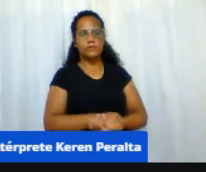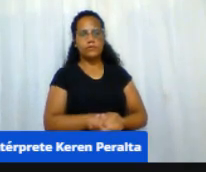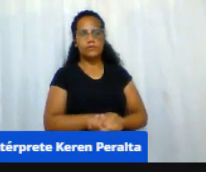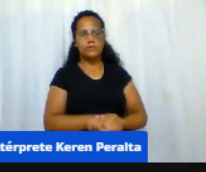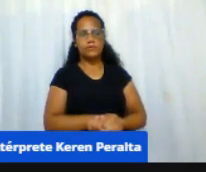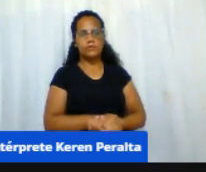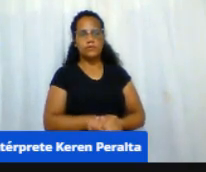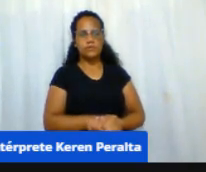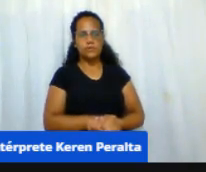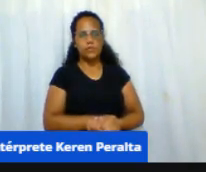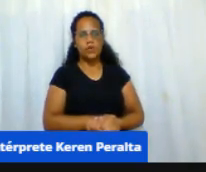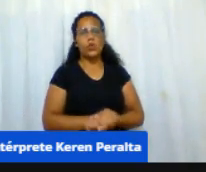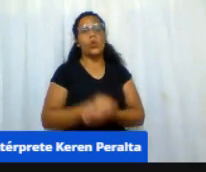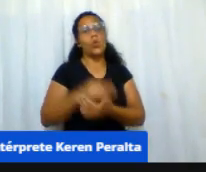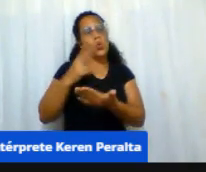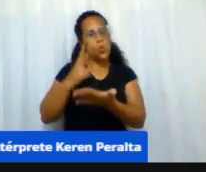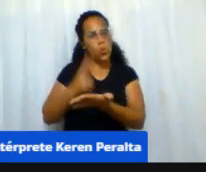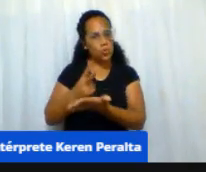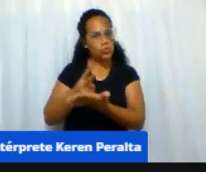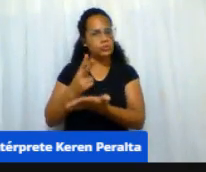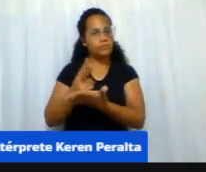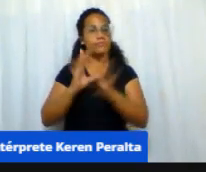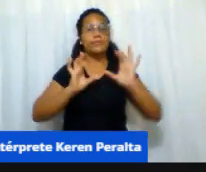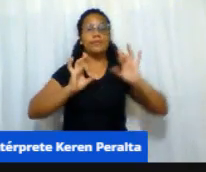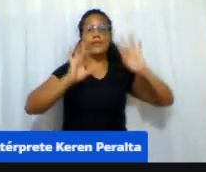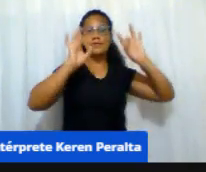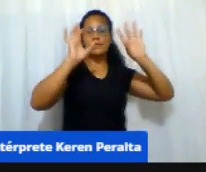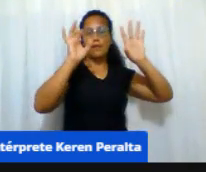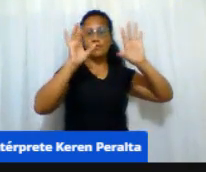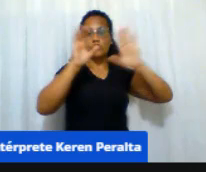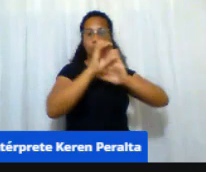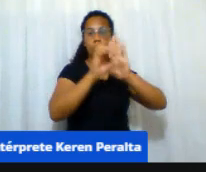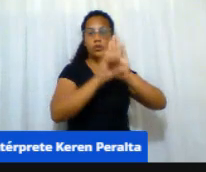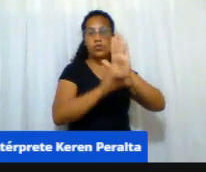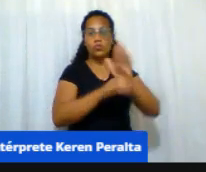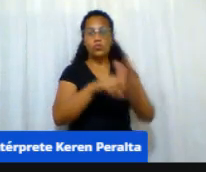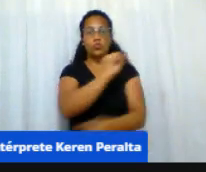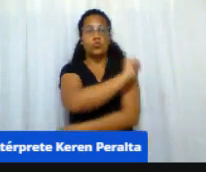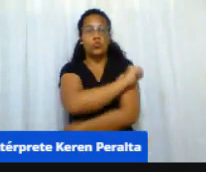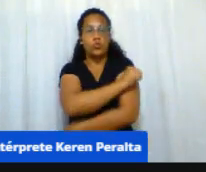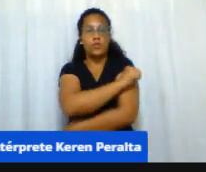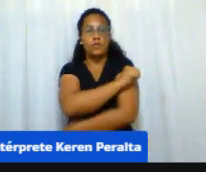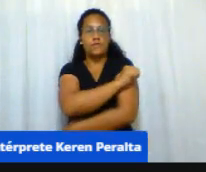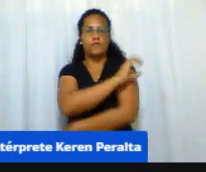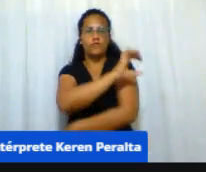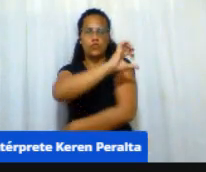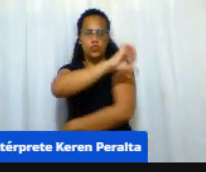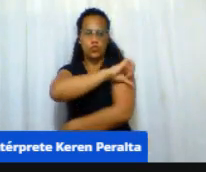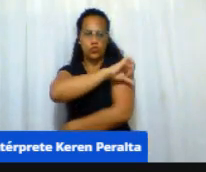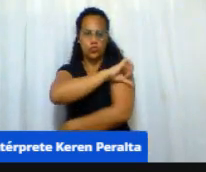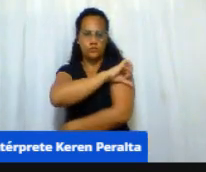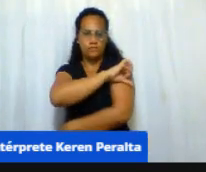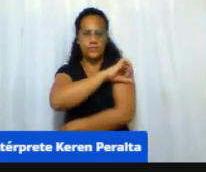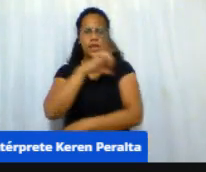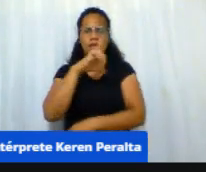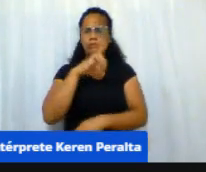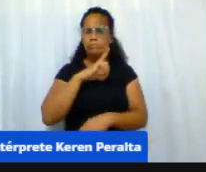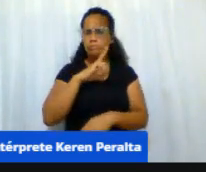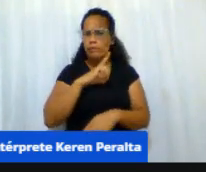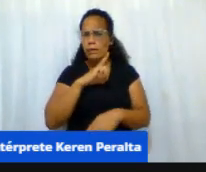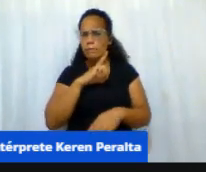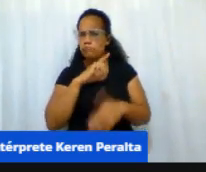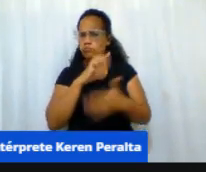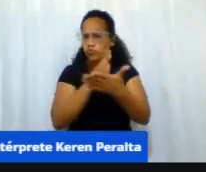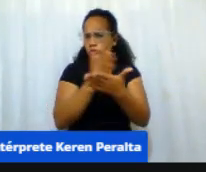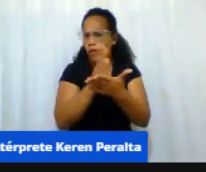Prosseguindo com os destaques de oitavo e nonos anos, temos uma peculiaridade na distribuição das habilidades